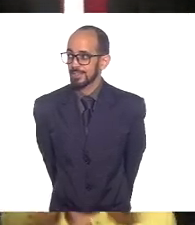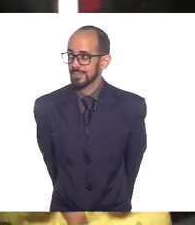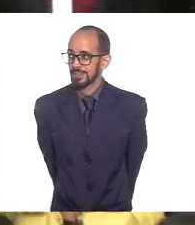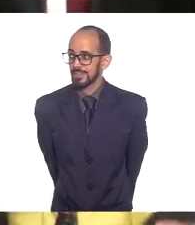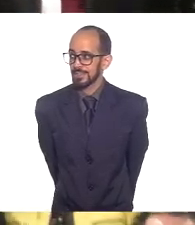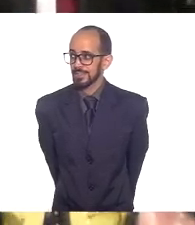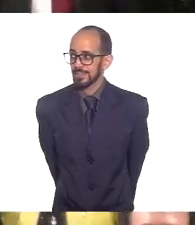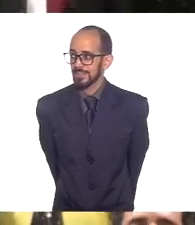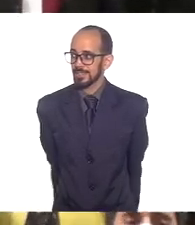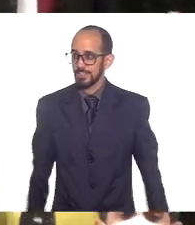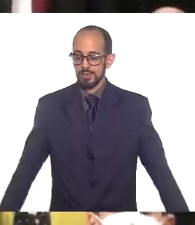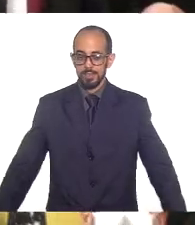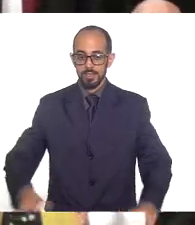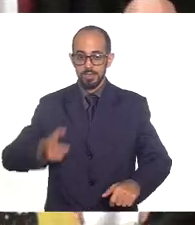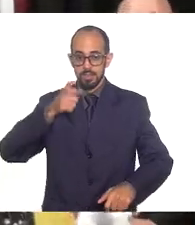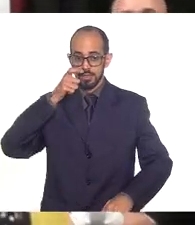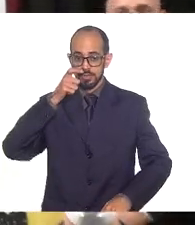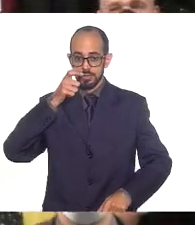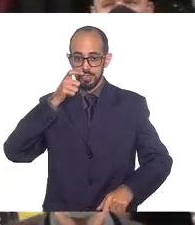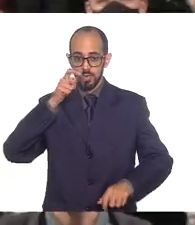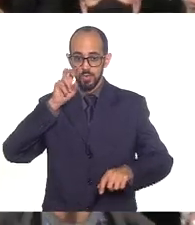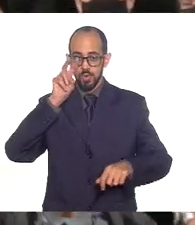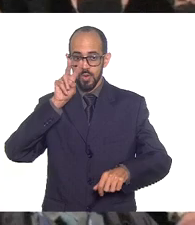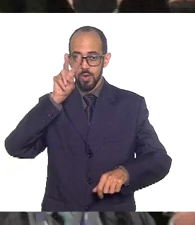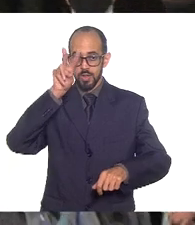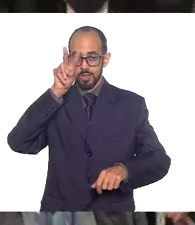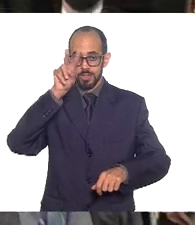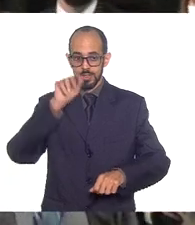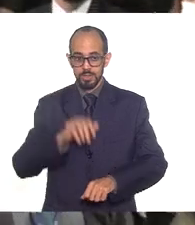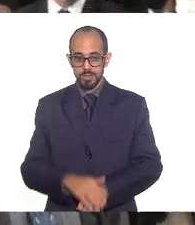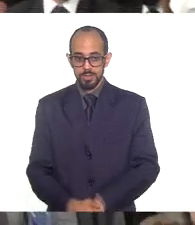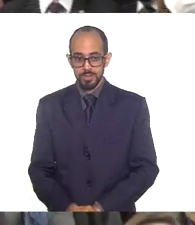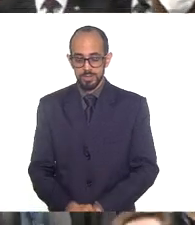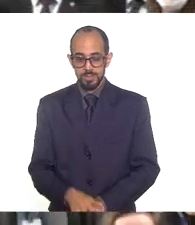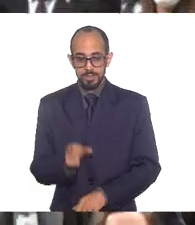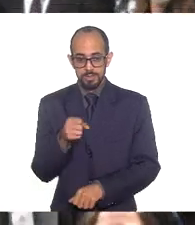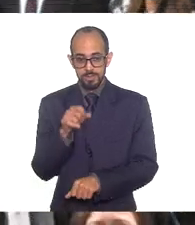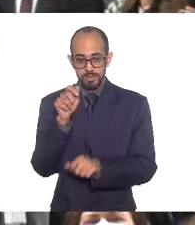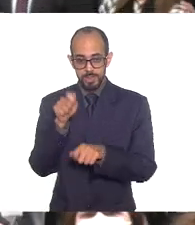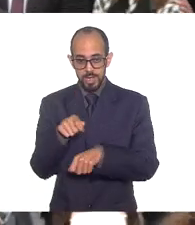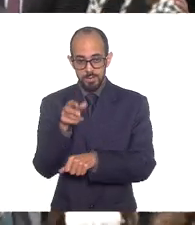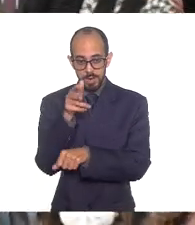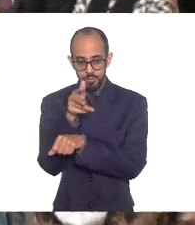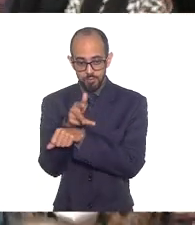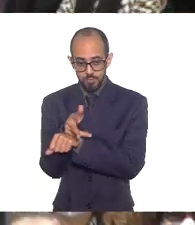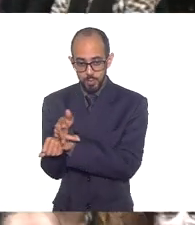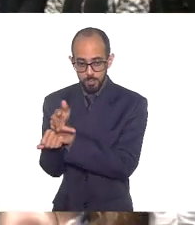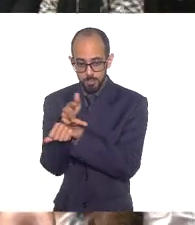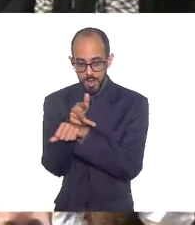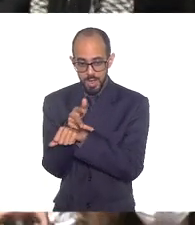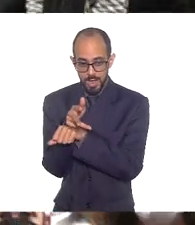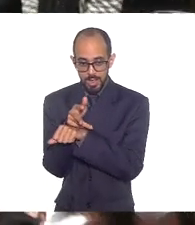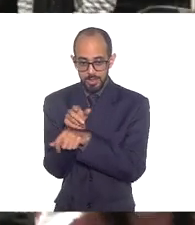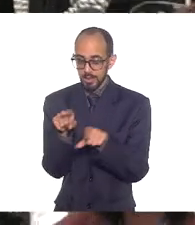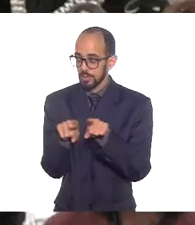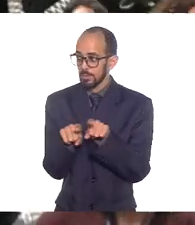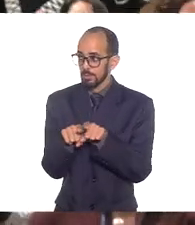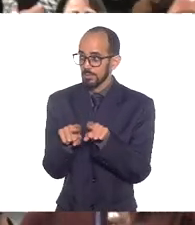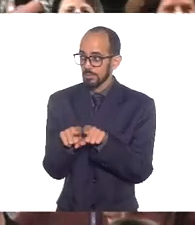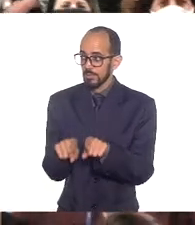e vamos olhar lá Atenção atenção pudesse filmar aí também daí de cima